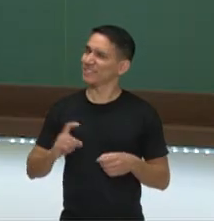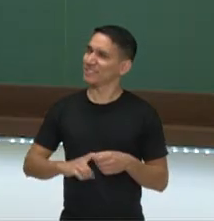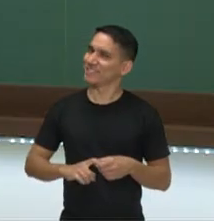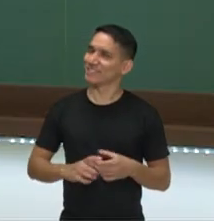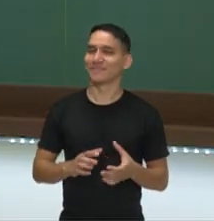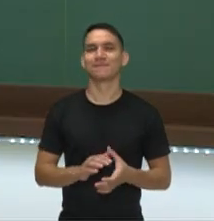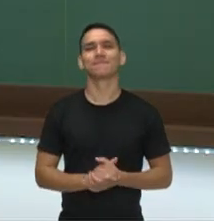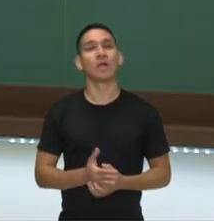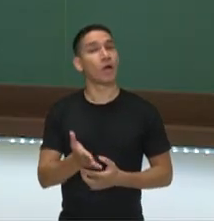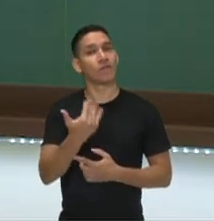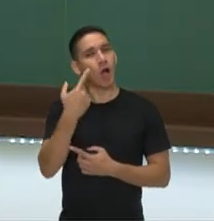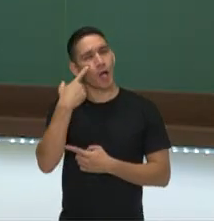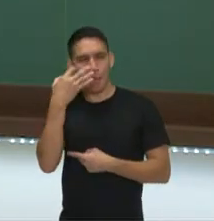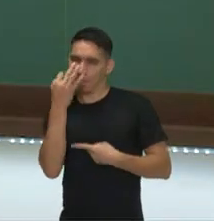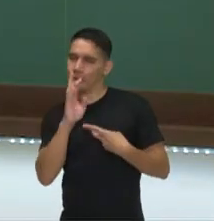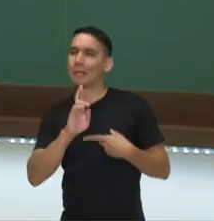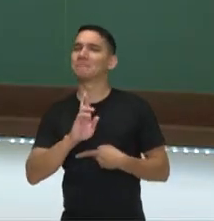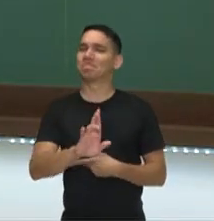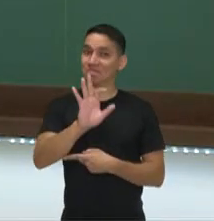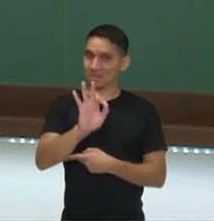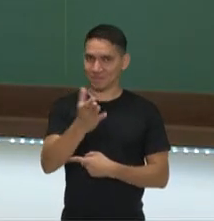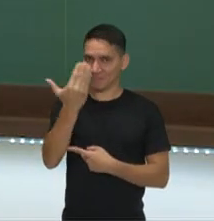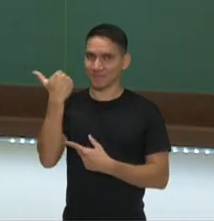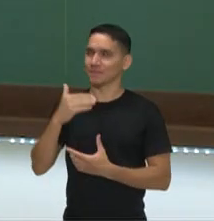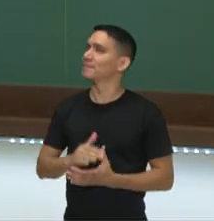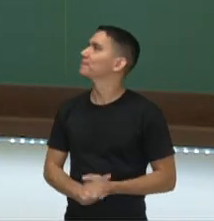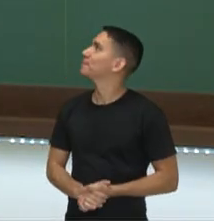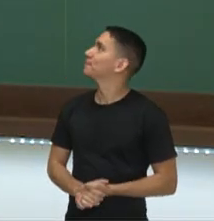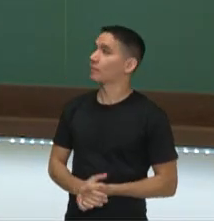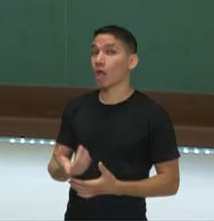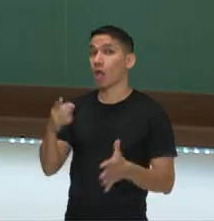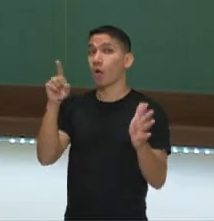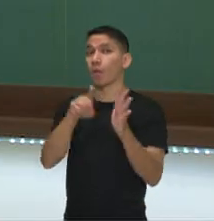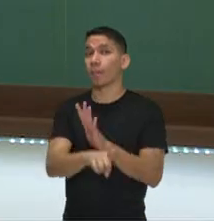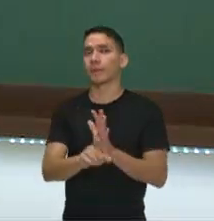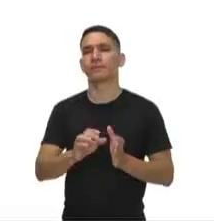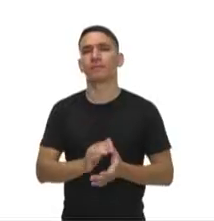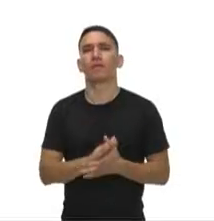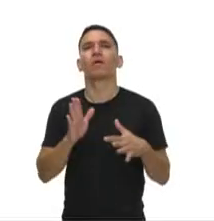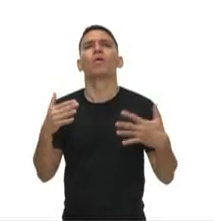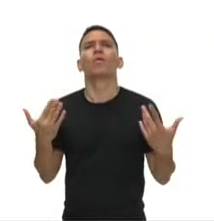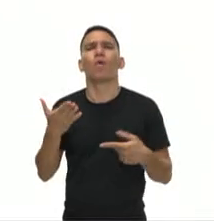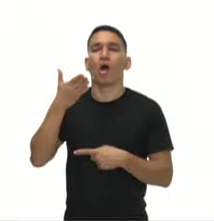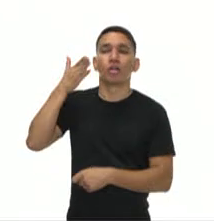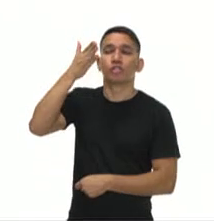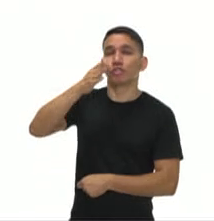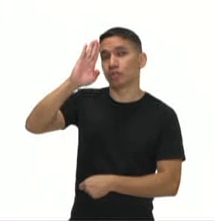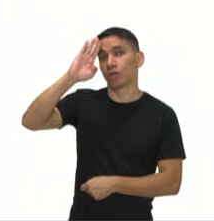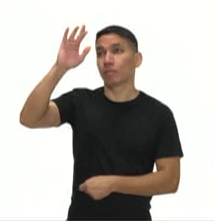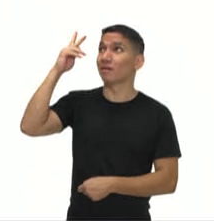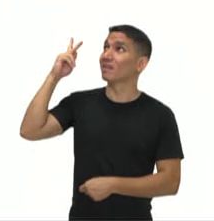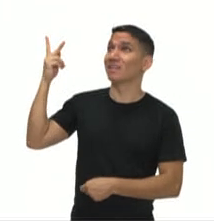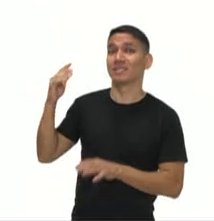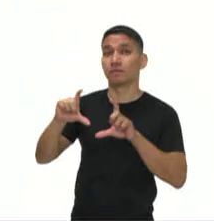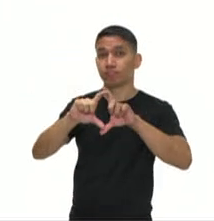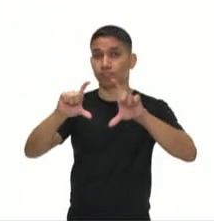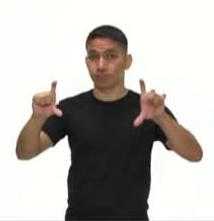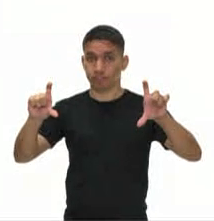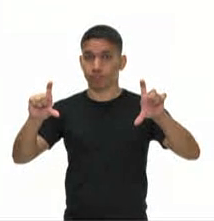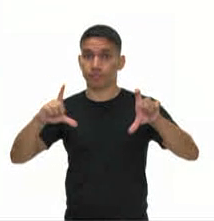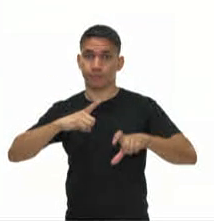Voltei. Bora lá gabaritar o exercício? Vem comigo. Eu te pergunto, qual discurso predomina nesta